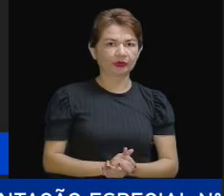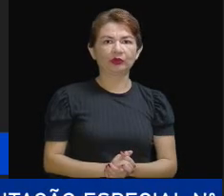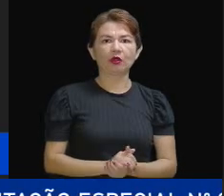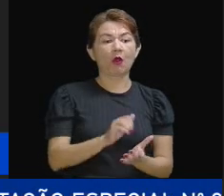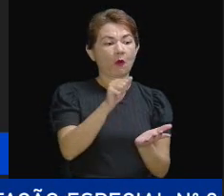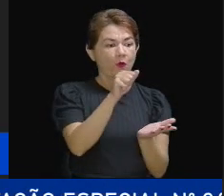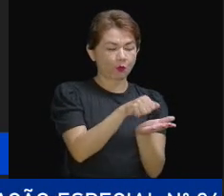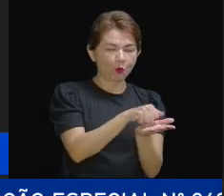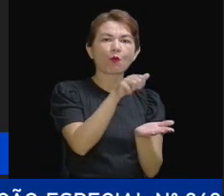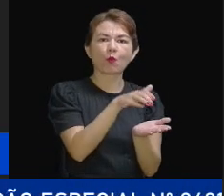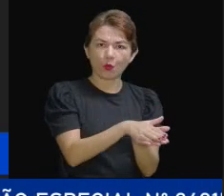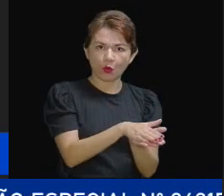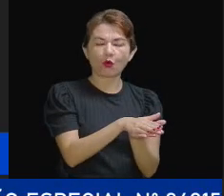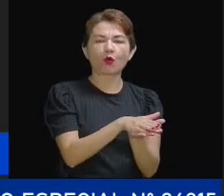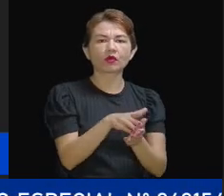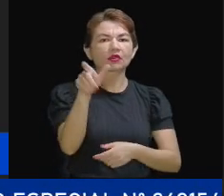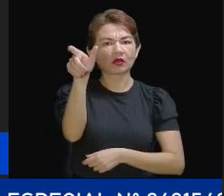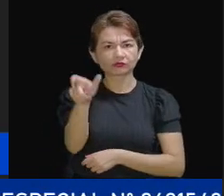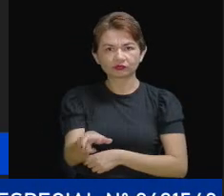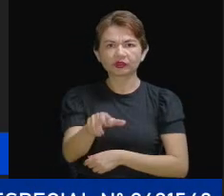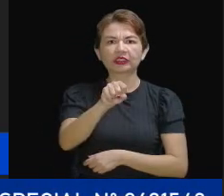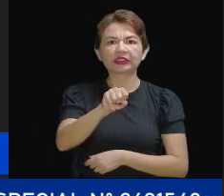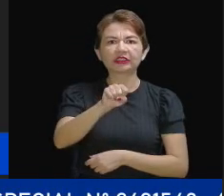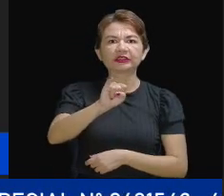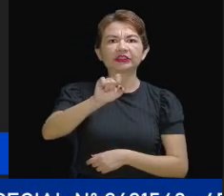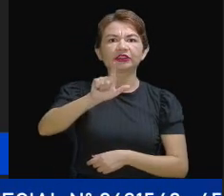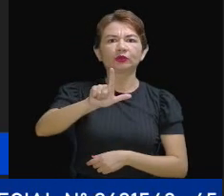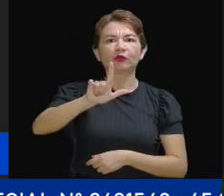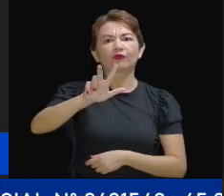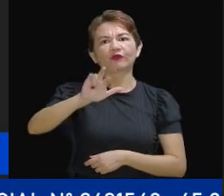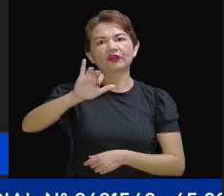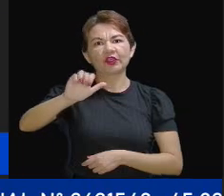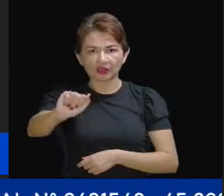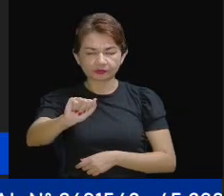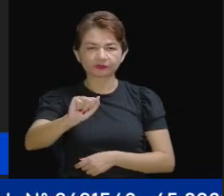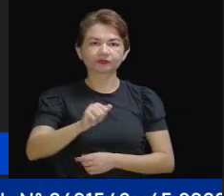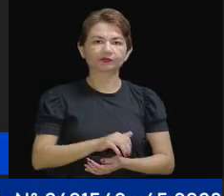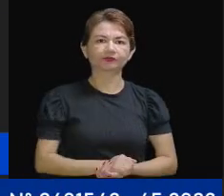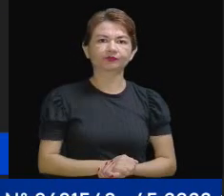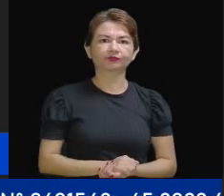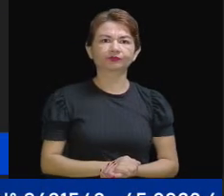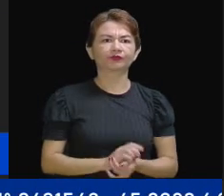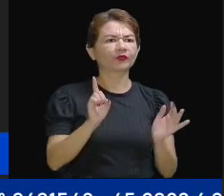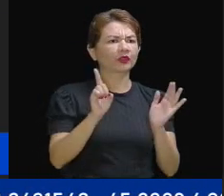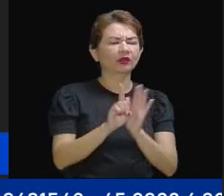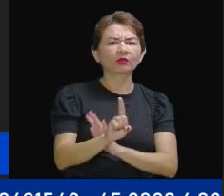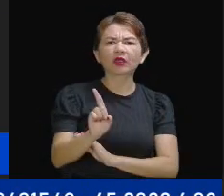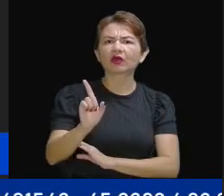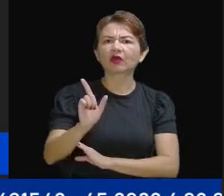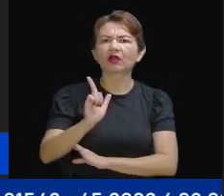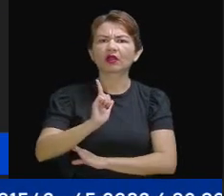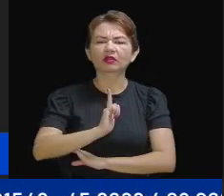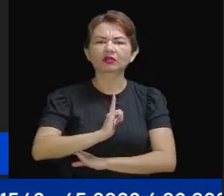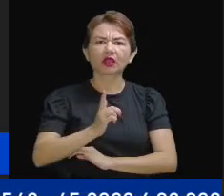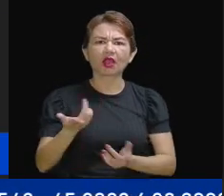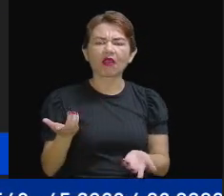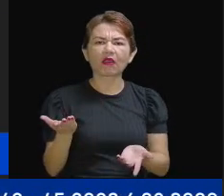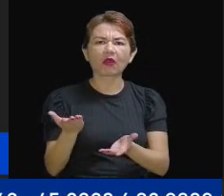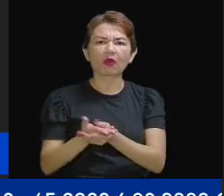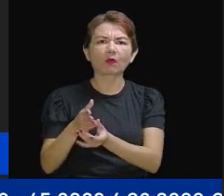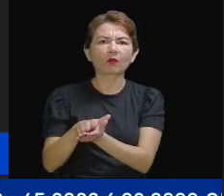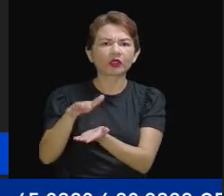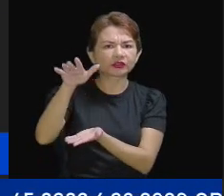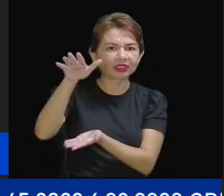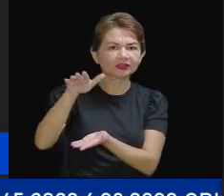de multa à embargante Silvia Nobre Lopes. Eu pergunto se há mais alguma matéria a ser